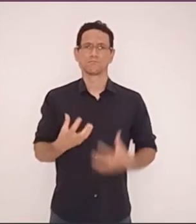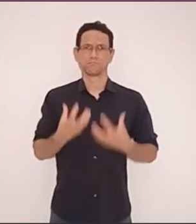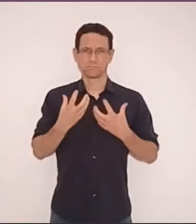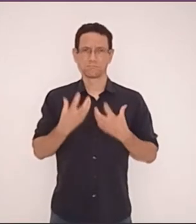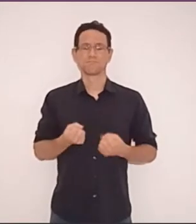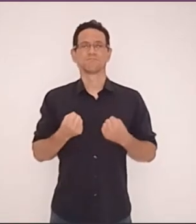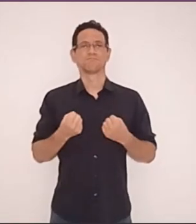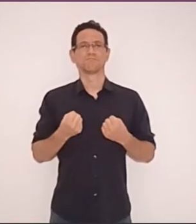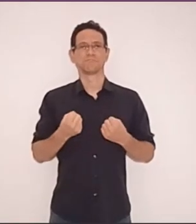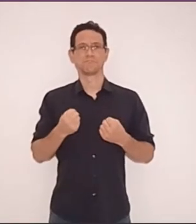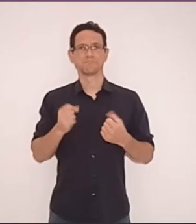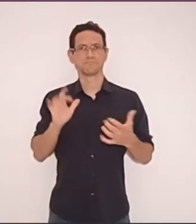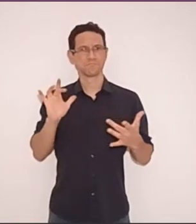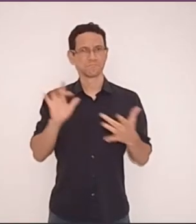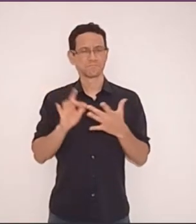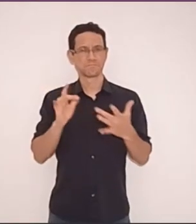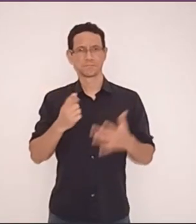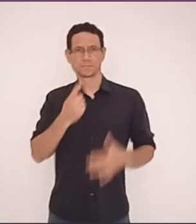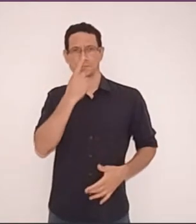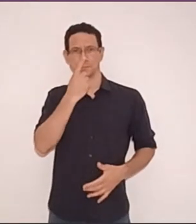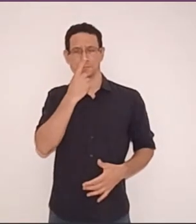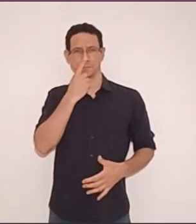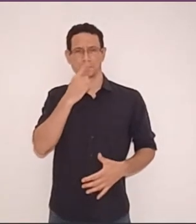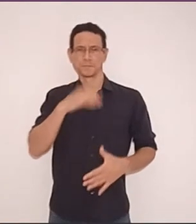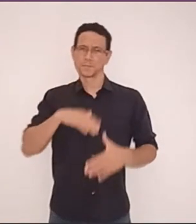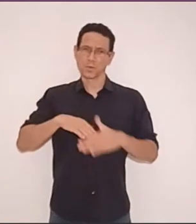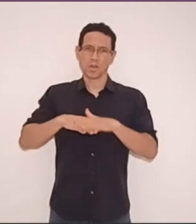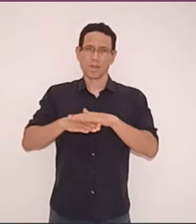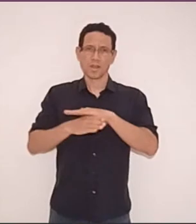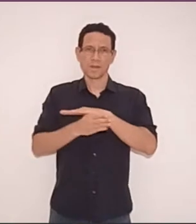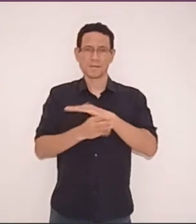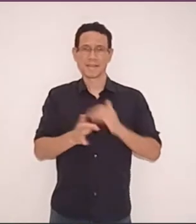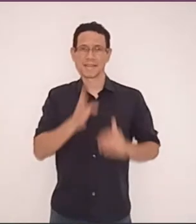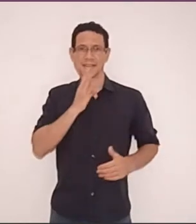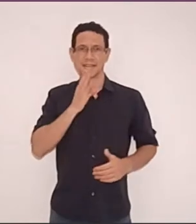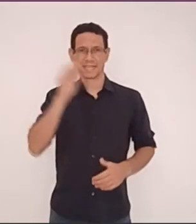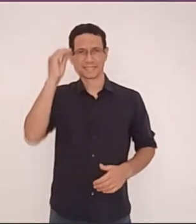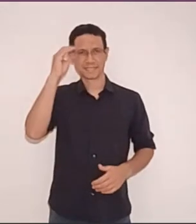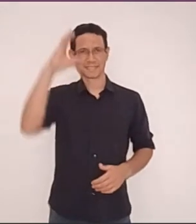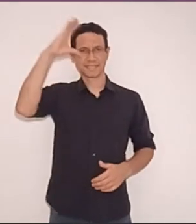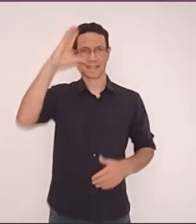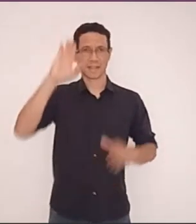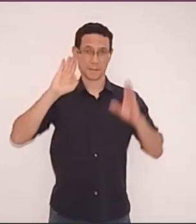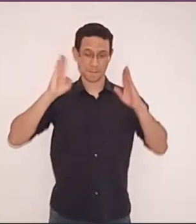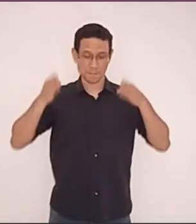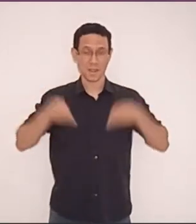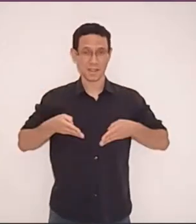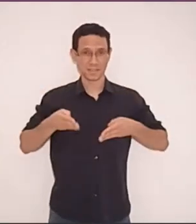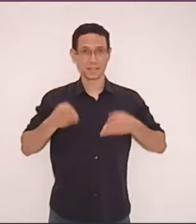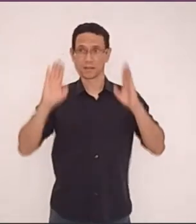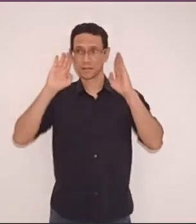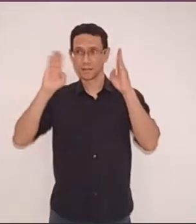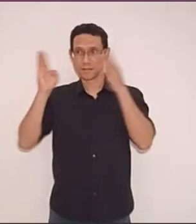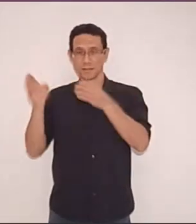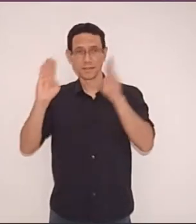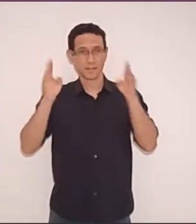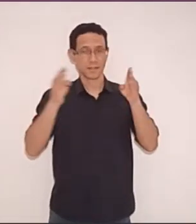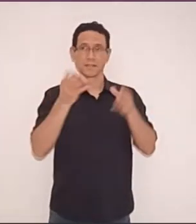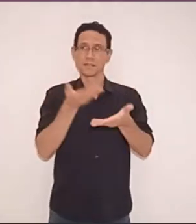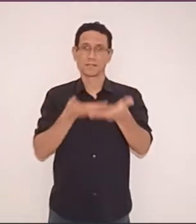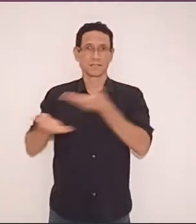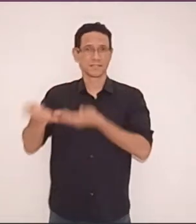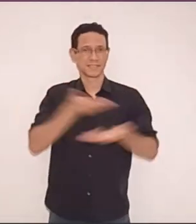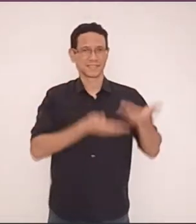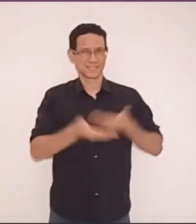unidade um certo conhecimento da gente dos outros estão aqui uma perspectiva e não significa ausência